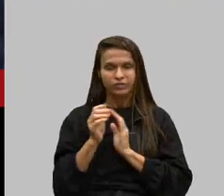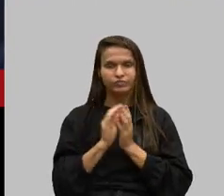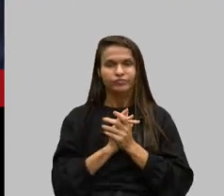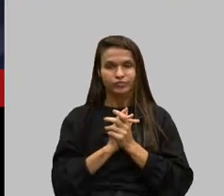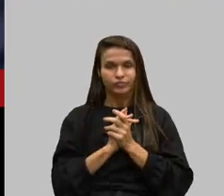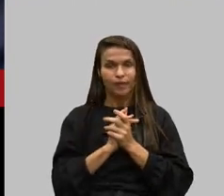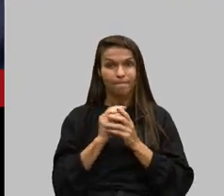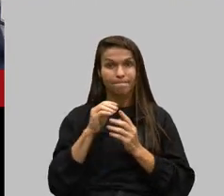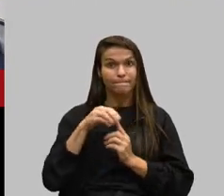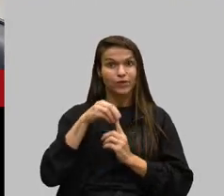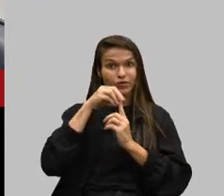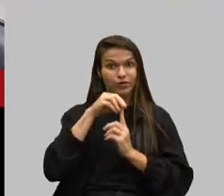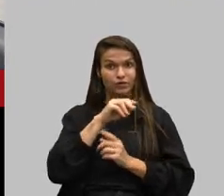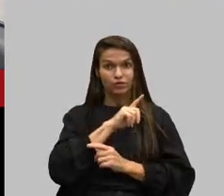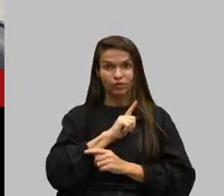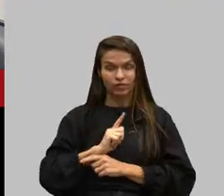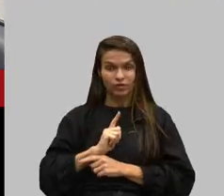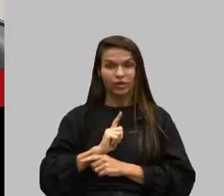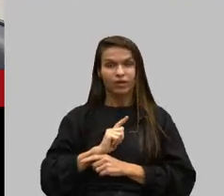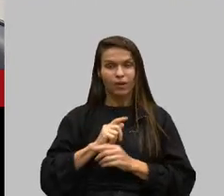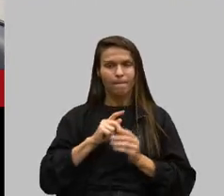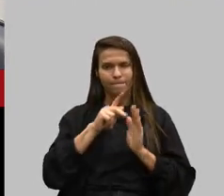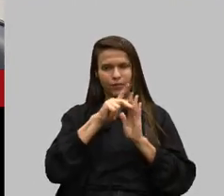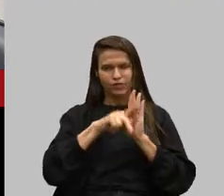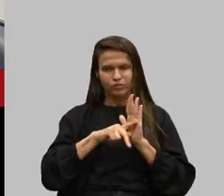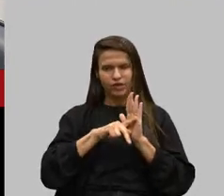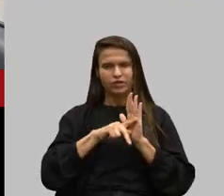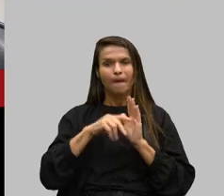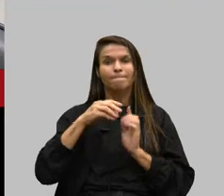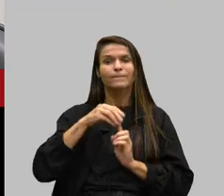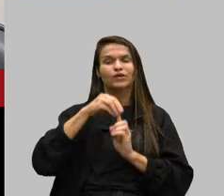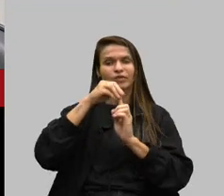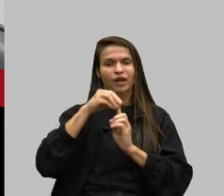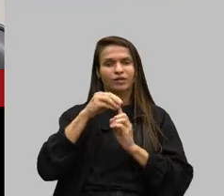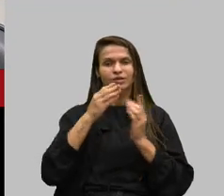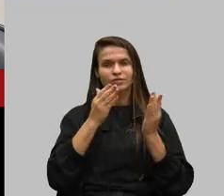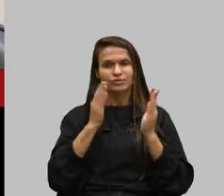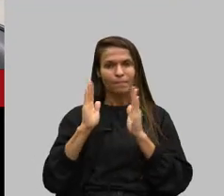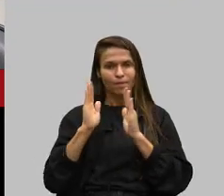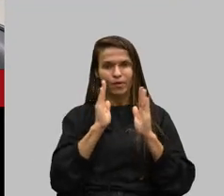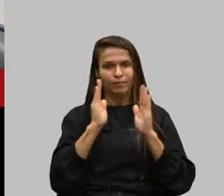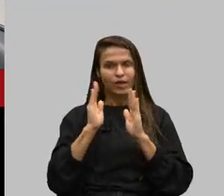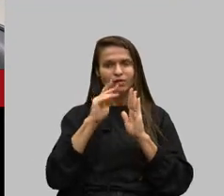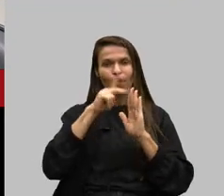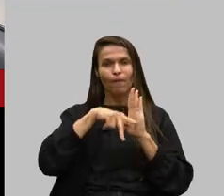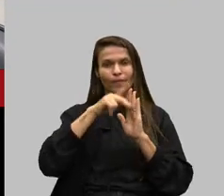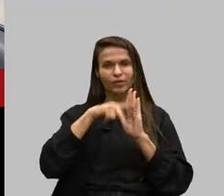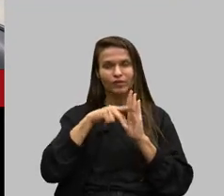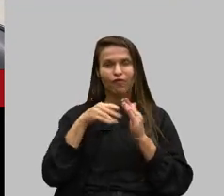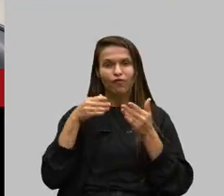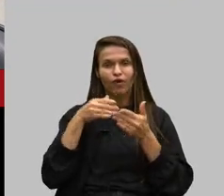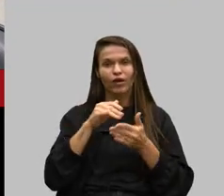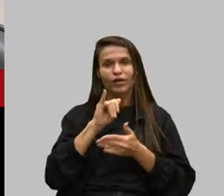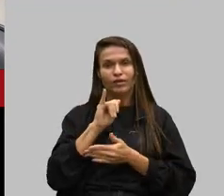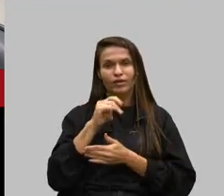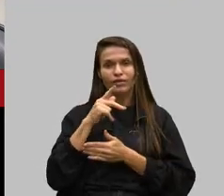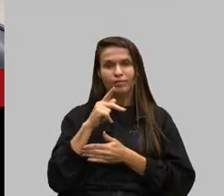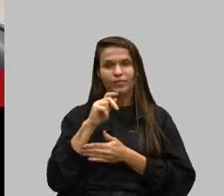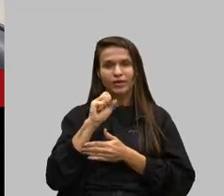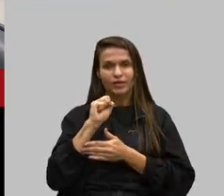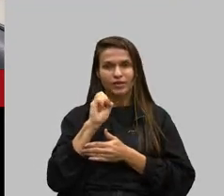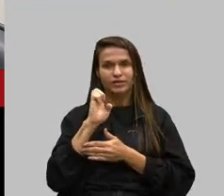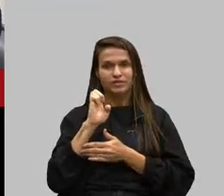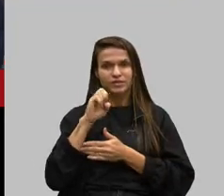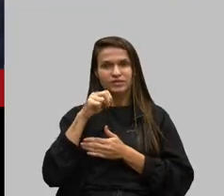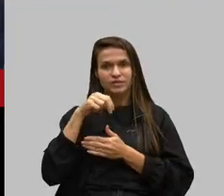projeto para nós que é prioritário neste momento é o projeto que trata do ipseng que trata